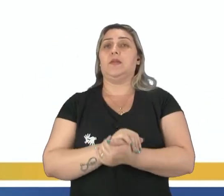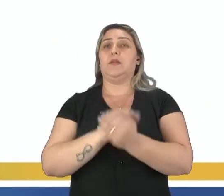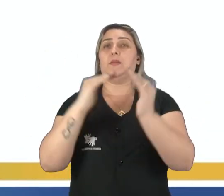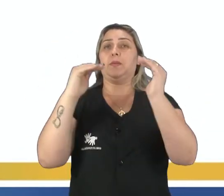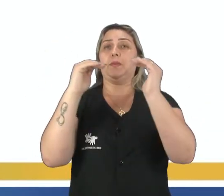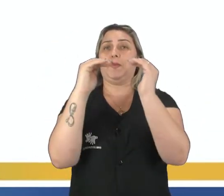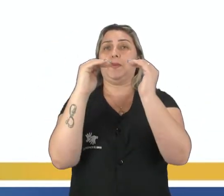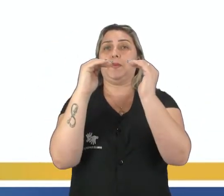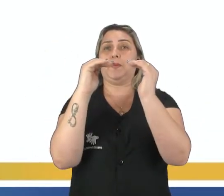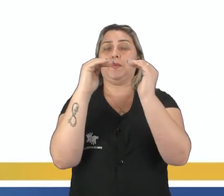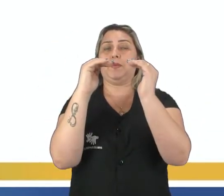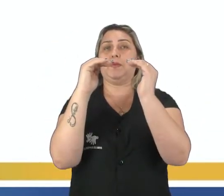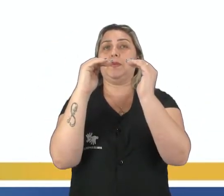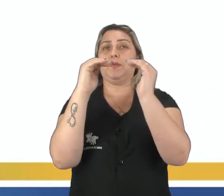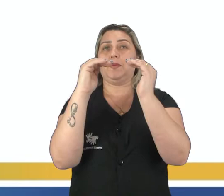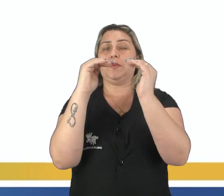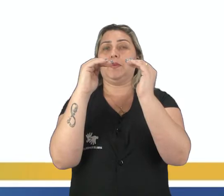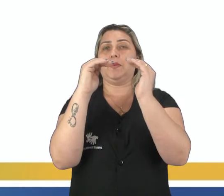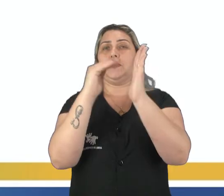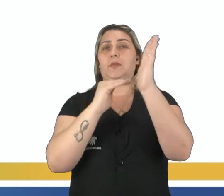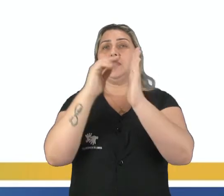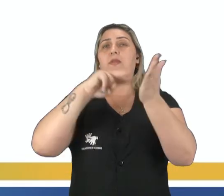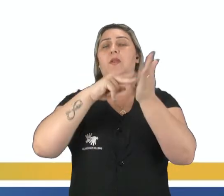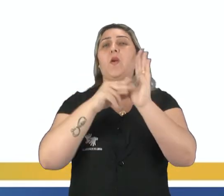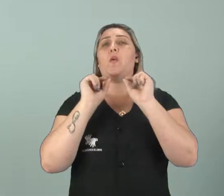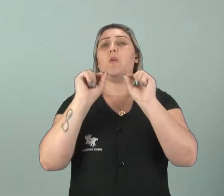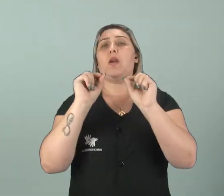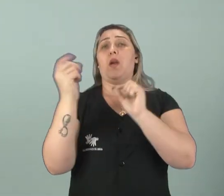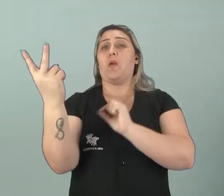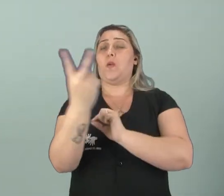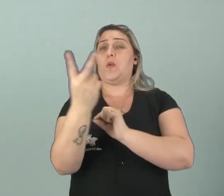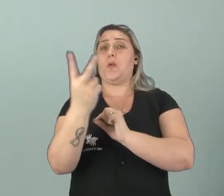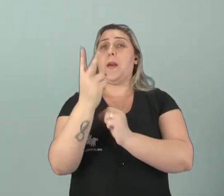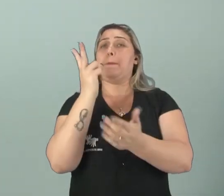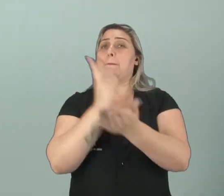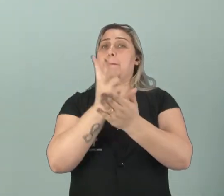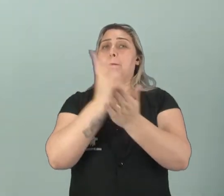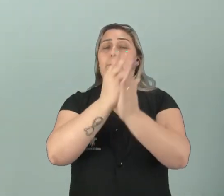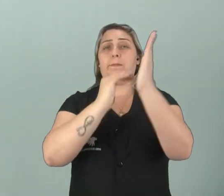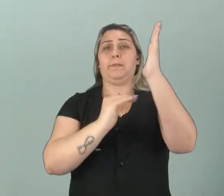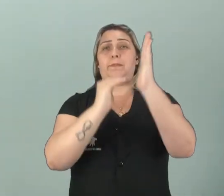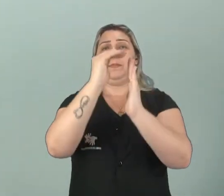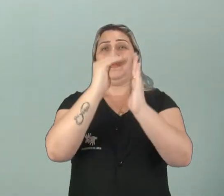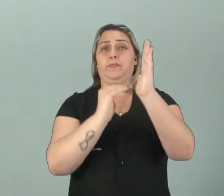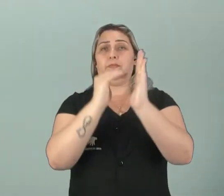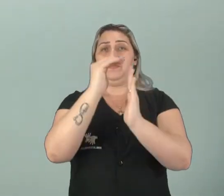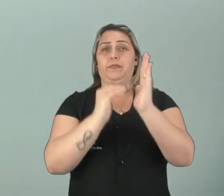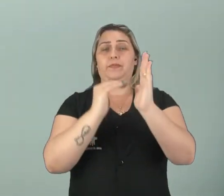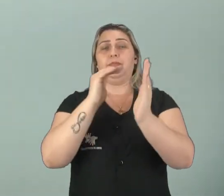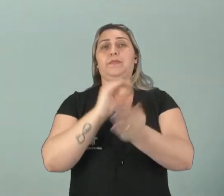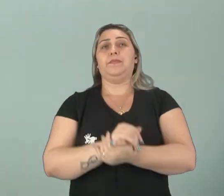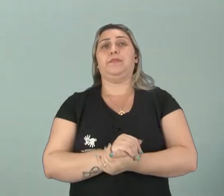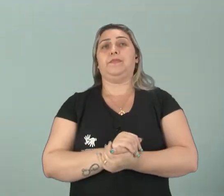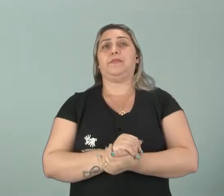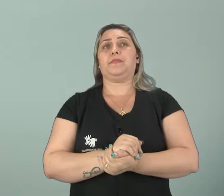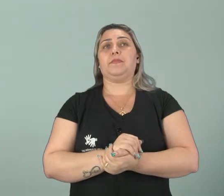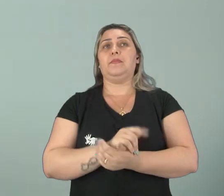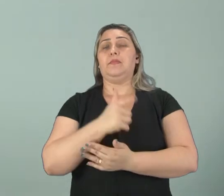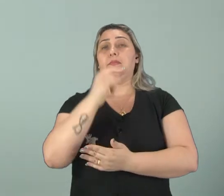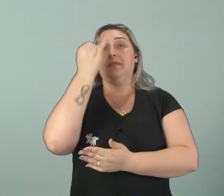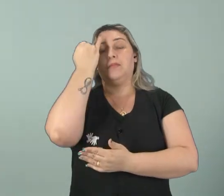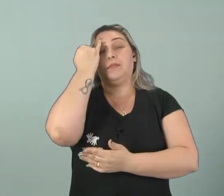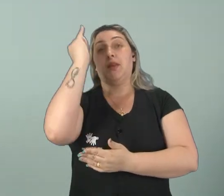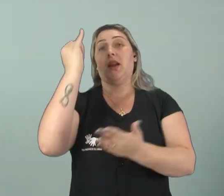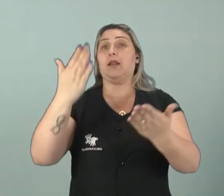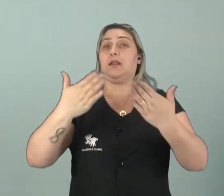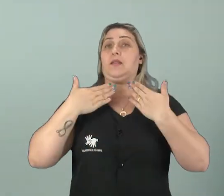em equilíbrio térmico, que vai significar o quê? Que os dois corpos estão em mesma temperatura. E nesse caso aí não vai se aplicar mais a ideia